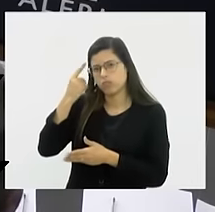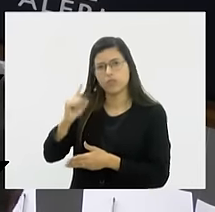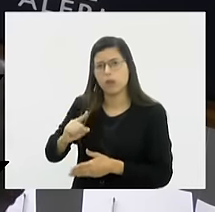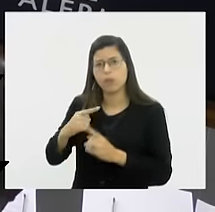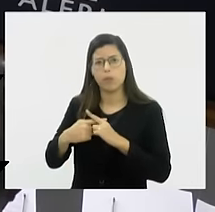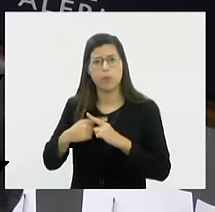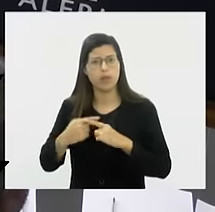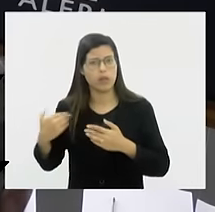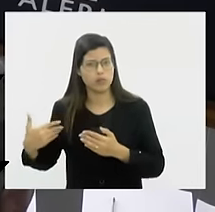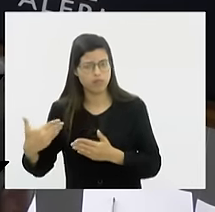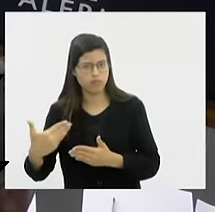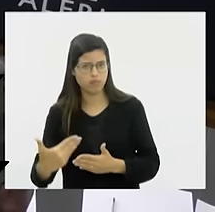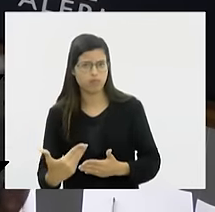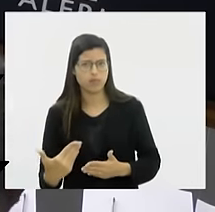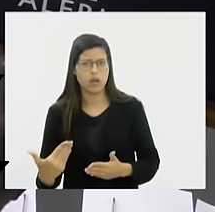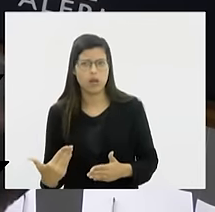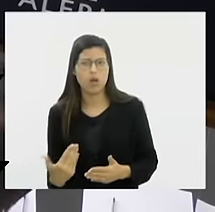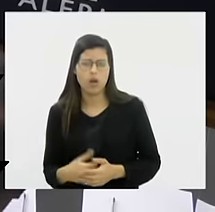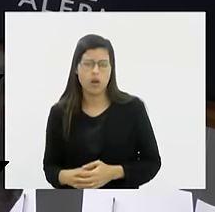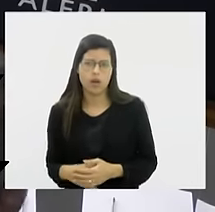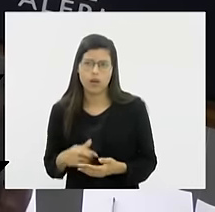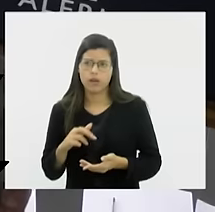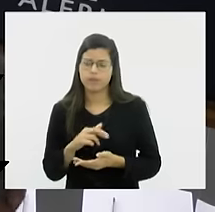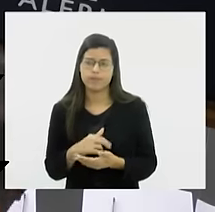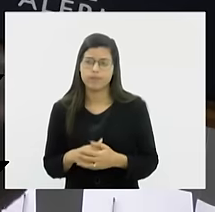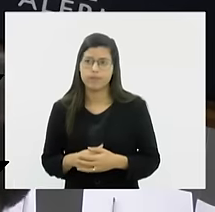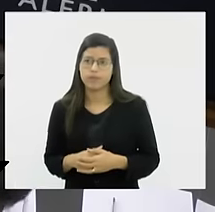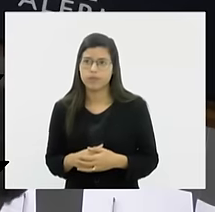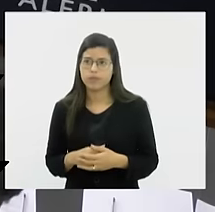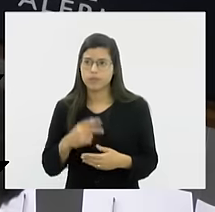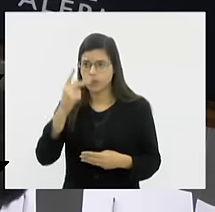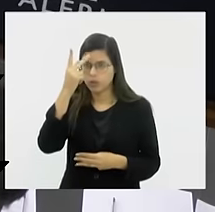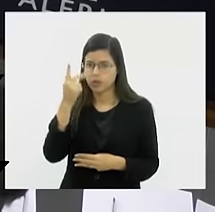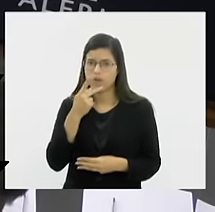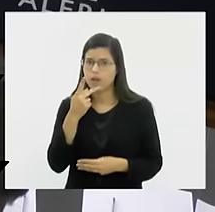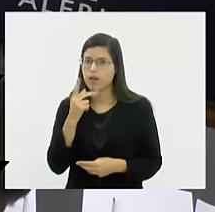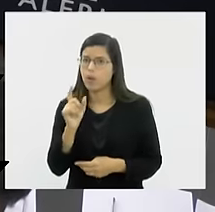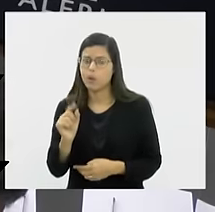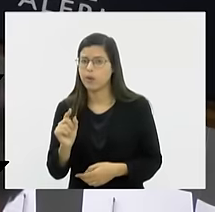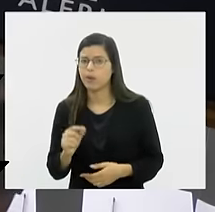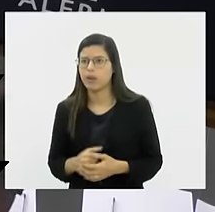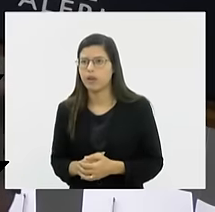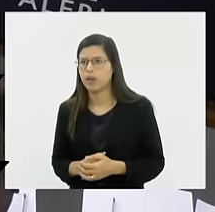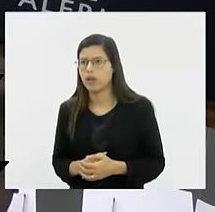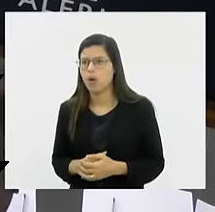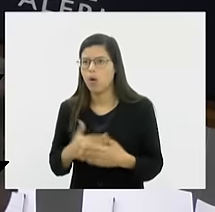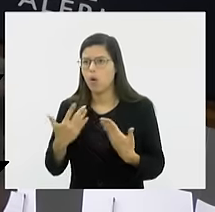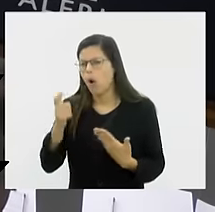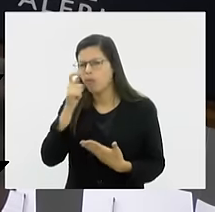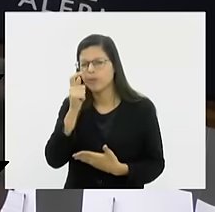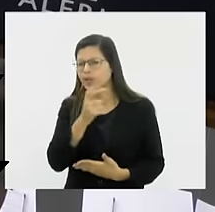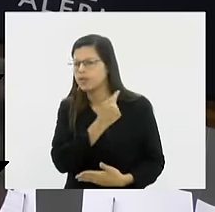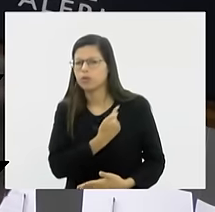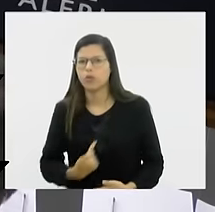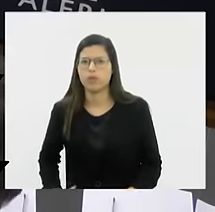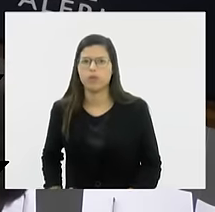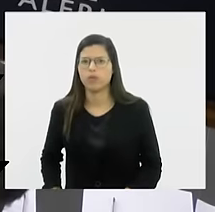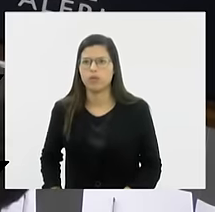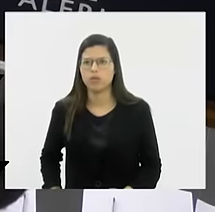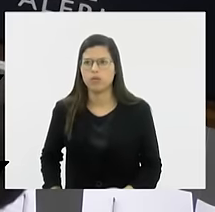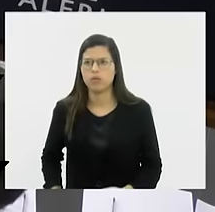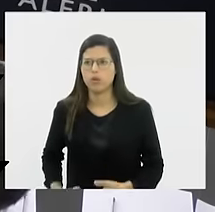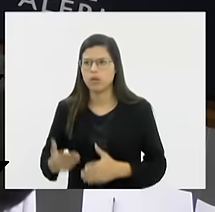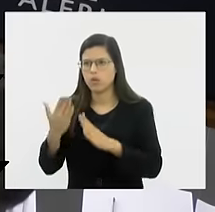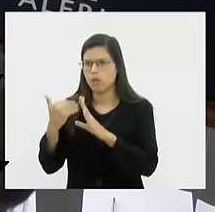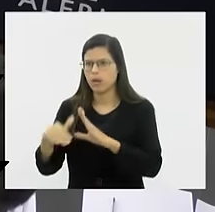deixa várias interpretações. Porque o que as pessoas falam por aí é o quê? Qual é o interesse do governador em não encaminhar claro a